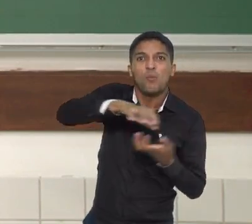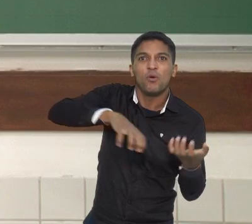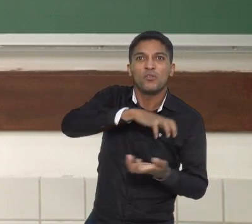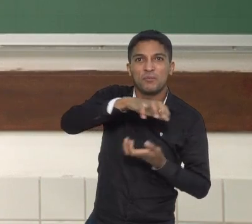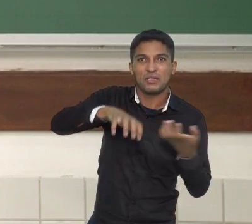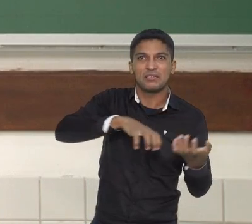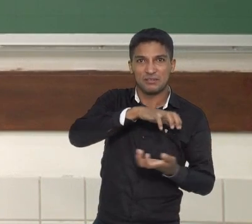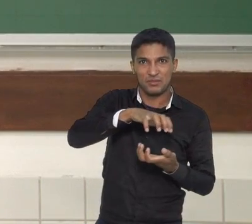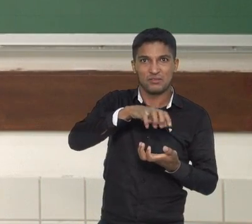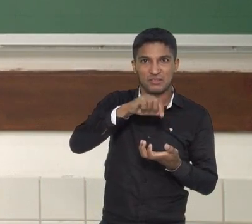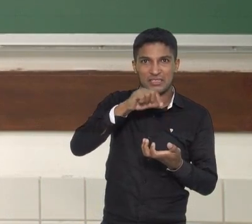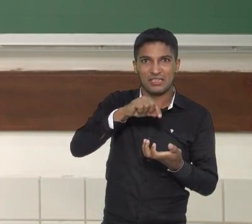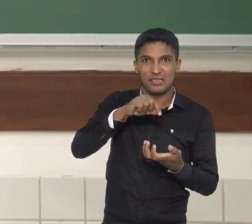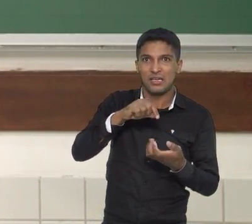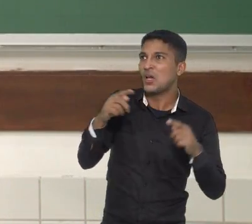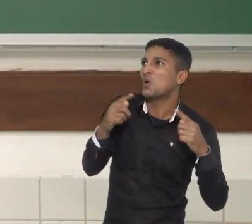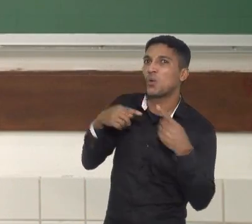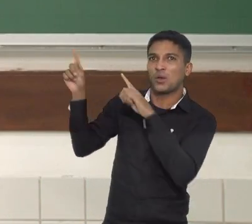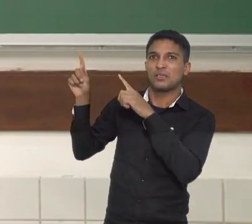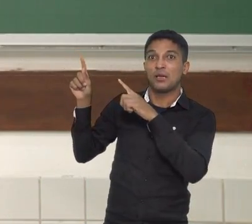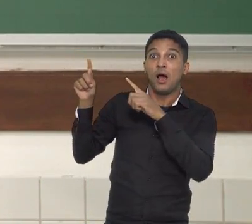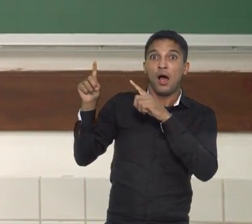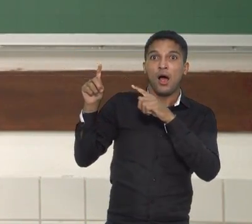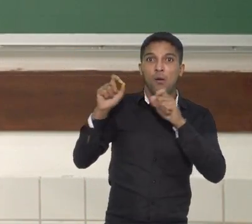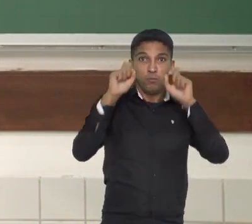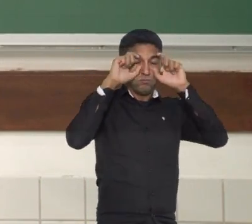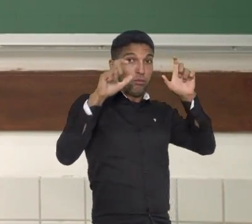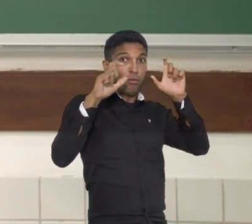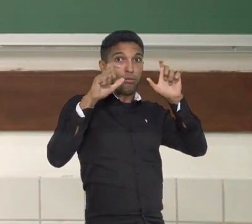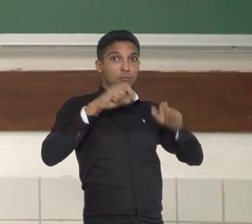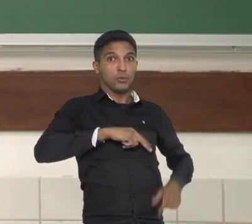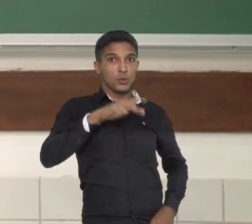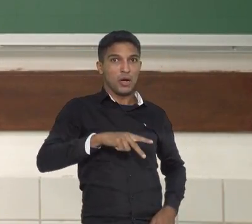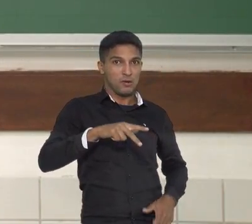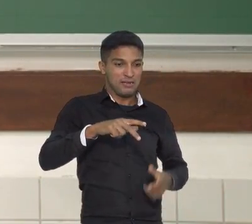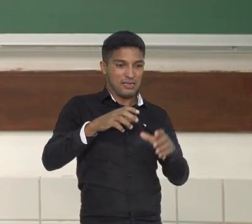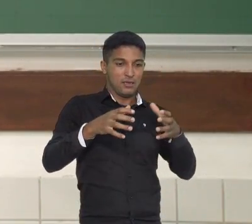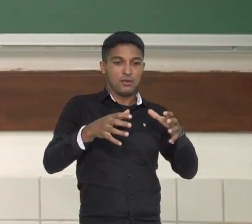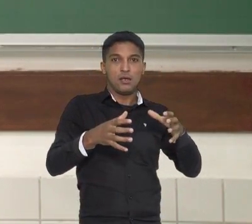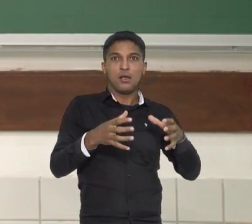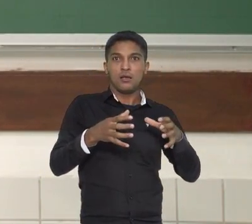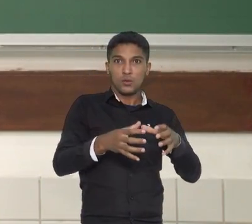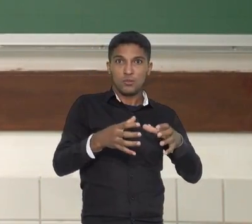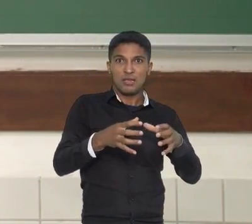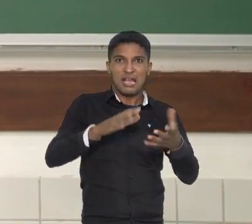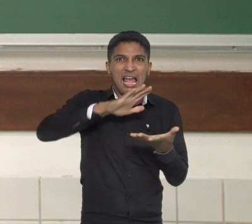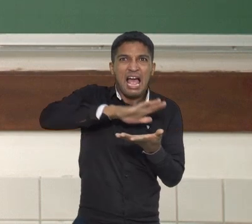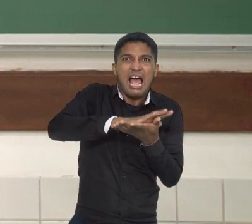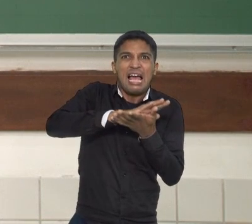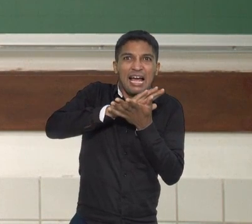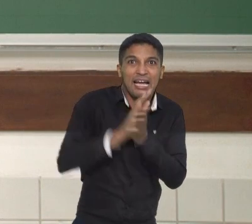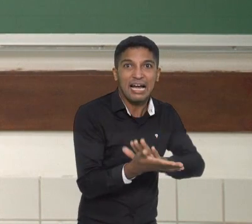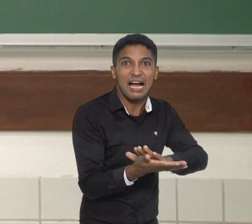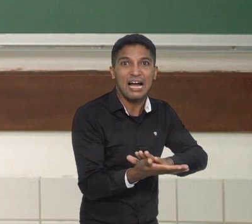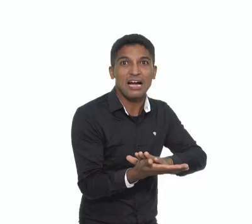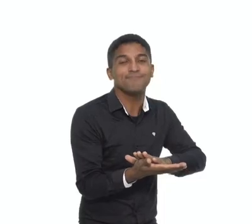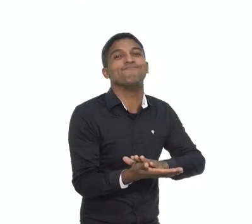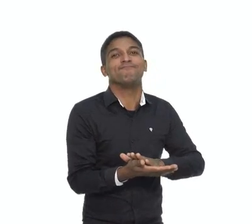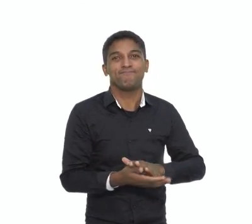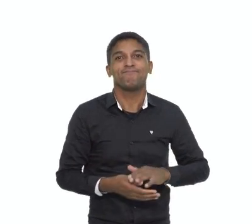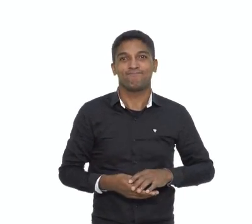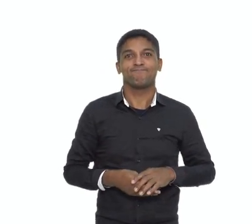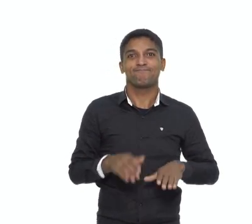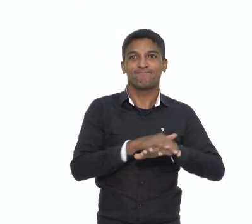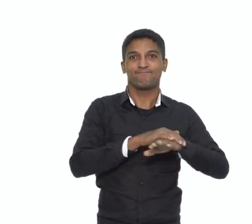portuguesa continuou. Tá? Estamos em um contexto da exploração portuguesa em todo o território brasileiro. No final